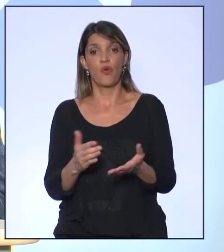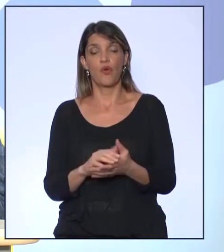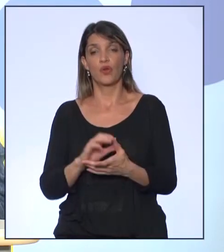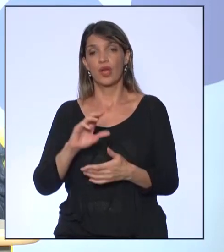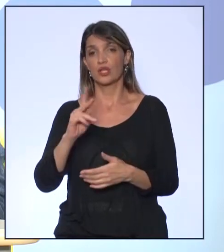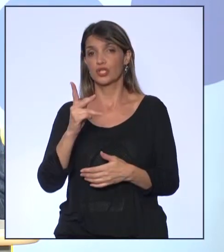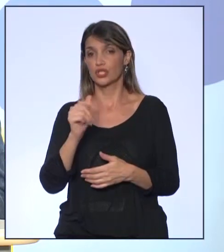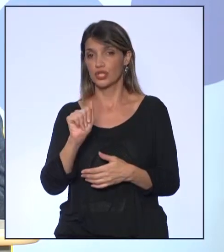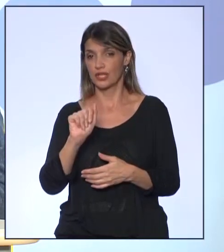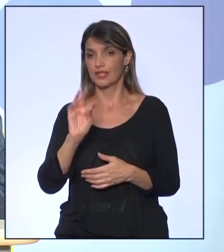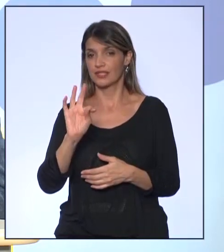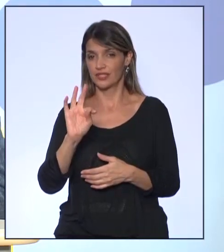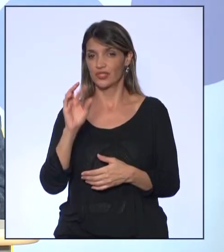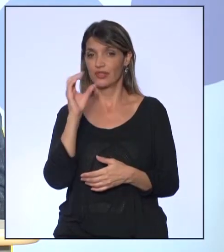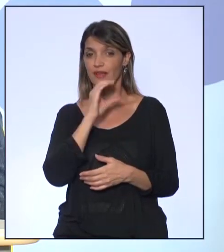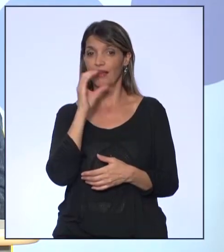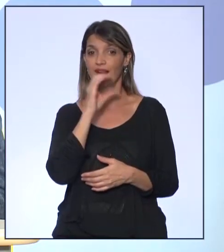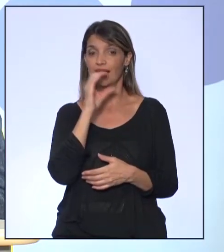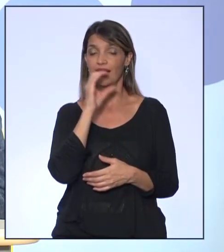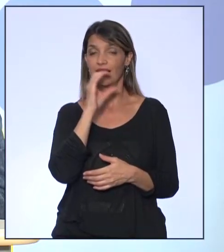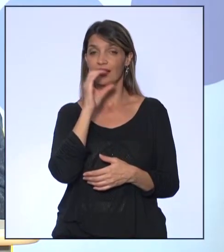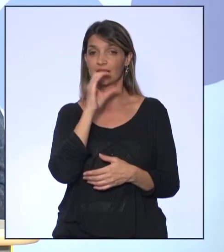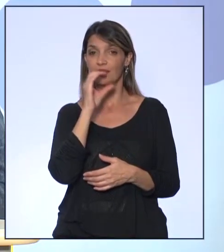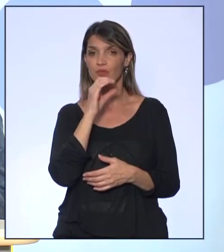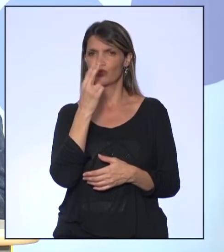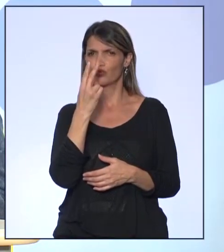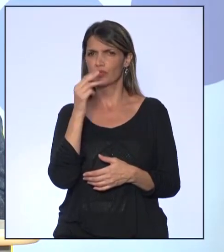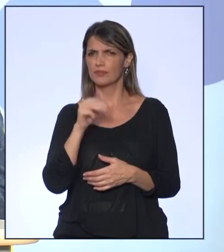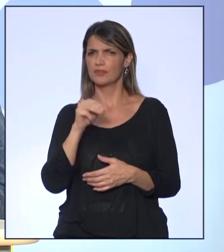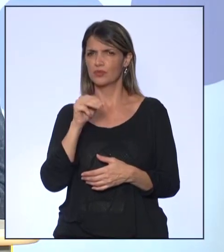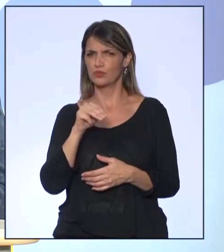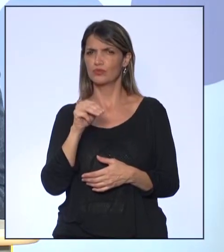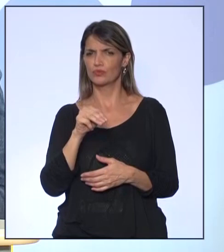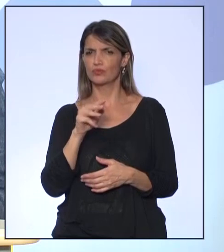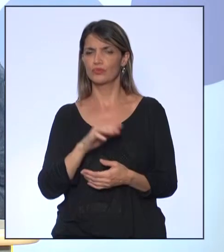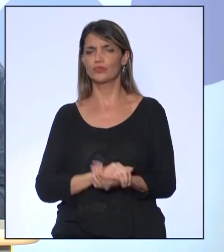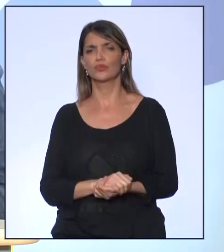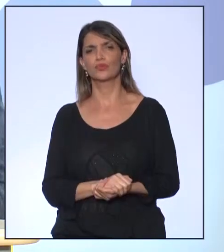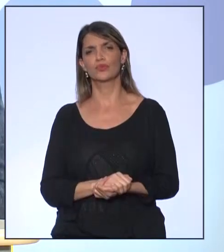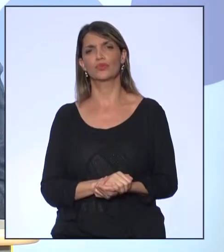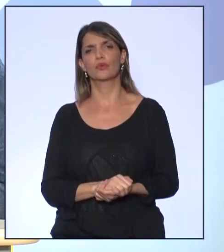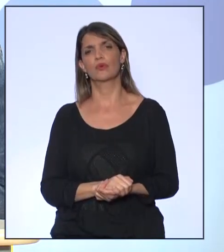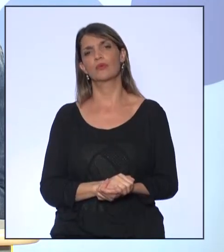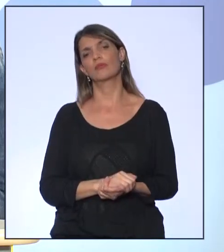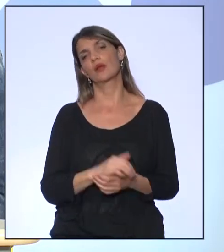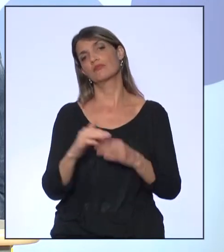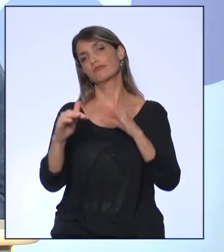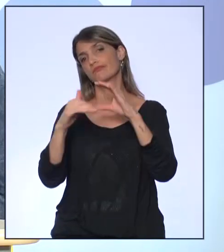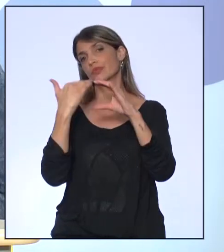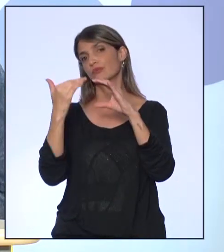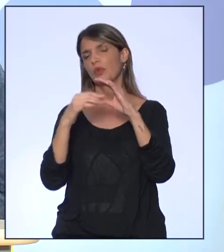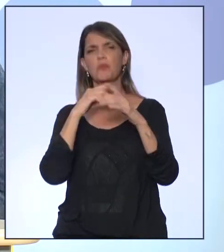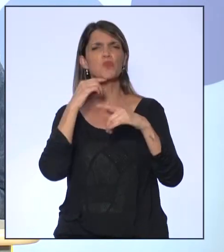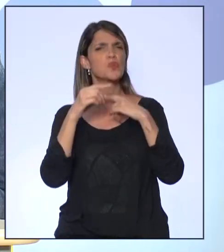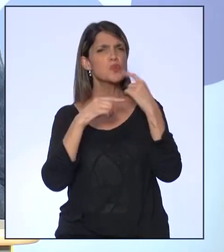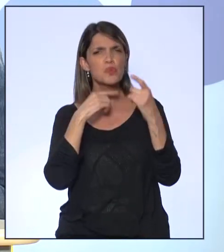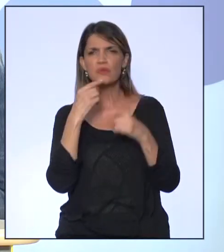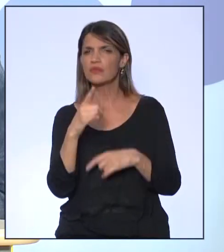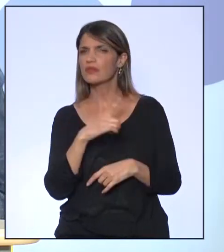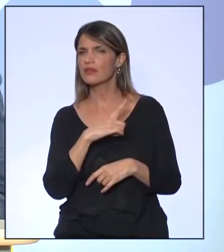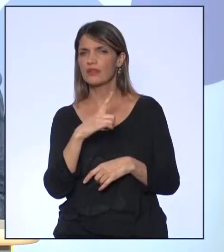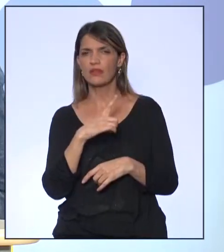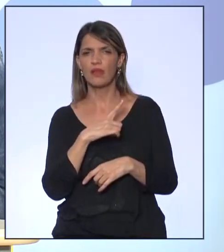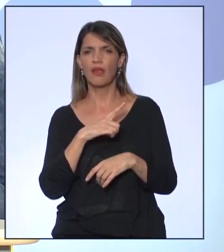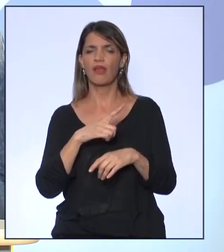mais um chatzinho rapidinho, tá? Mais uns 2 minutinhos aí para que vocês coloquem aqui alguma dúvida que vocês tenham em